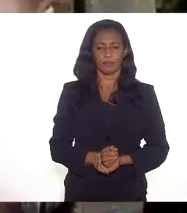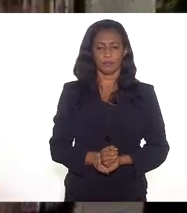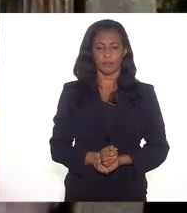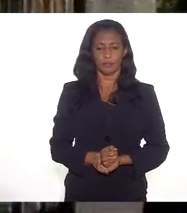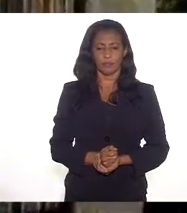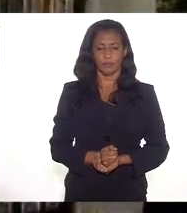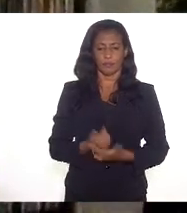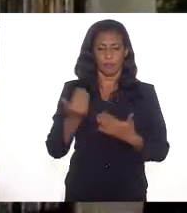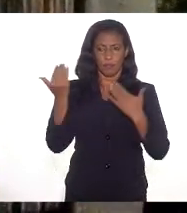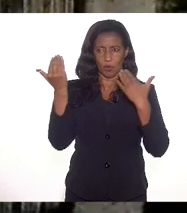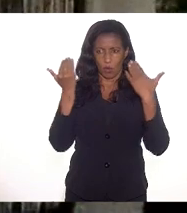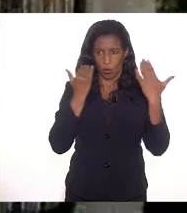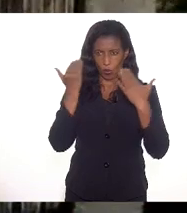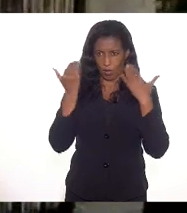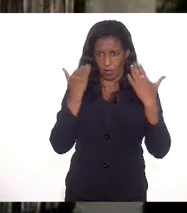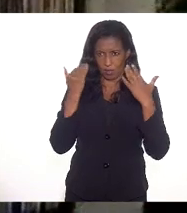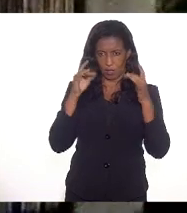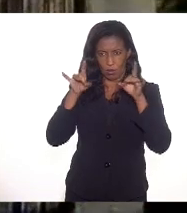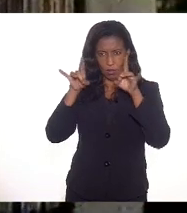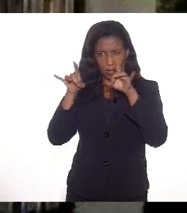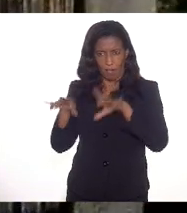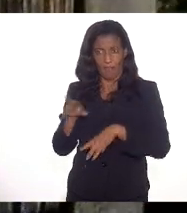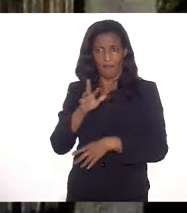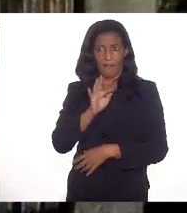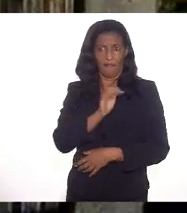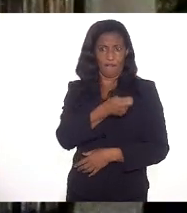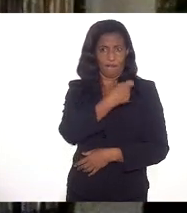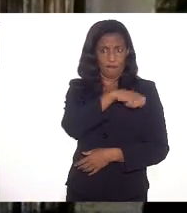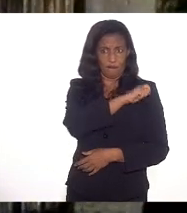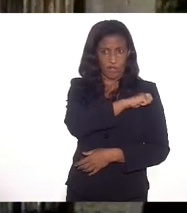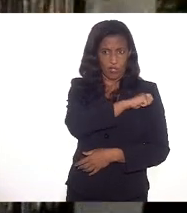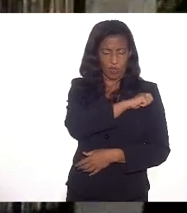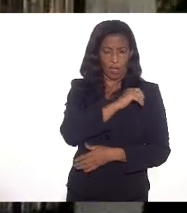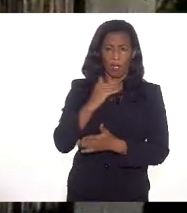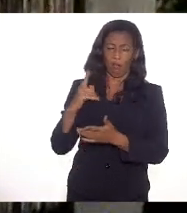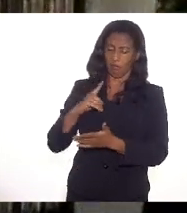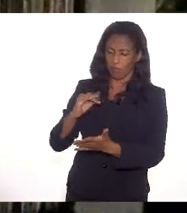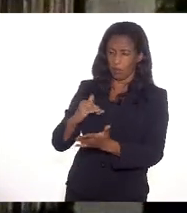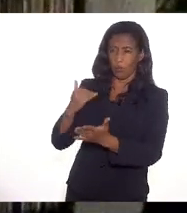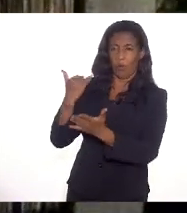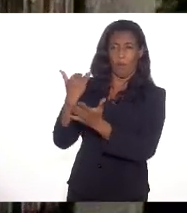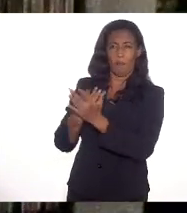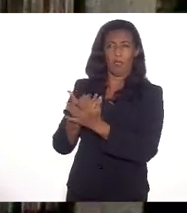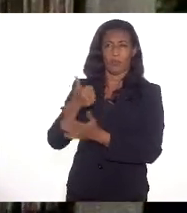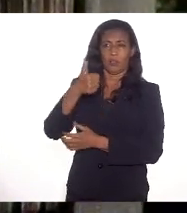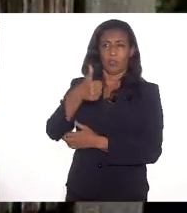Com relação à renúncia fiscal, está lá um aumento previsto de